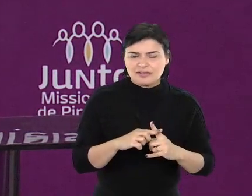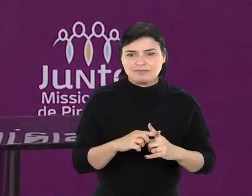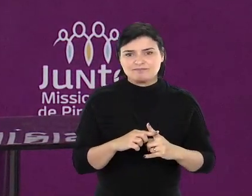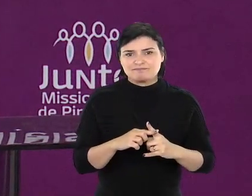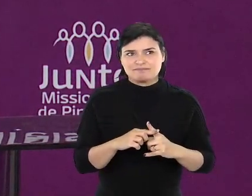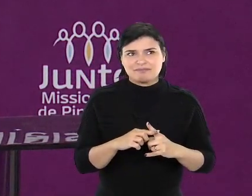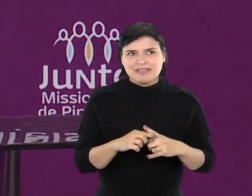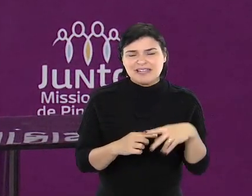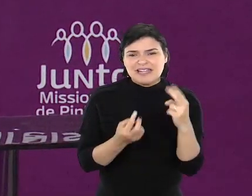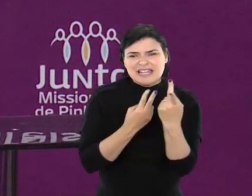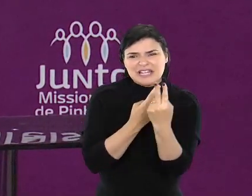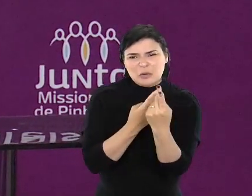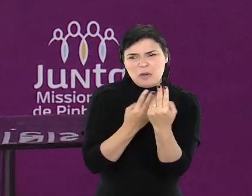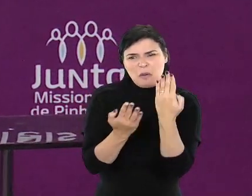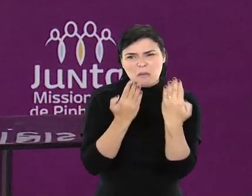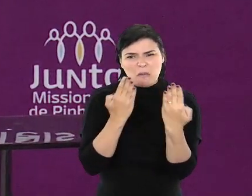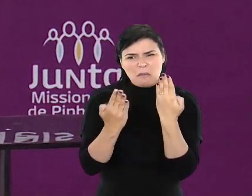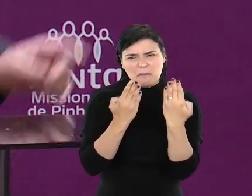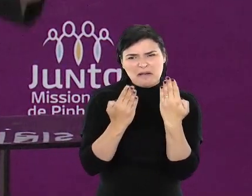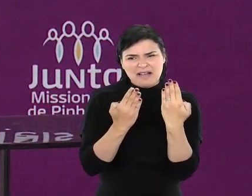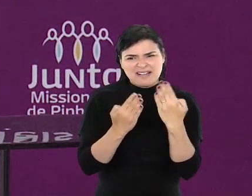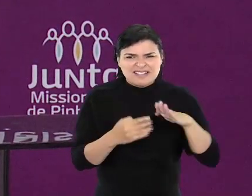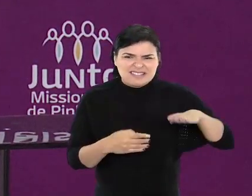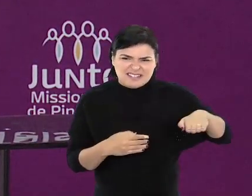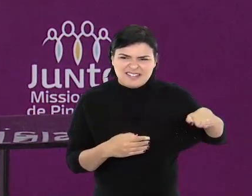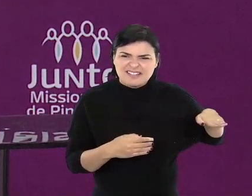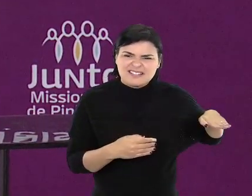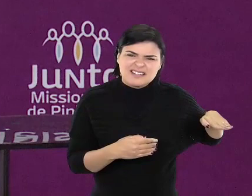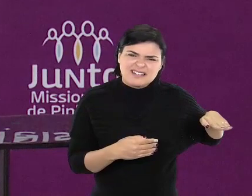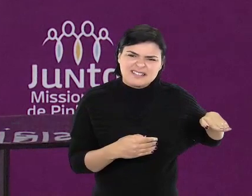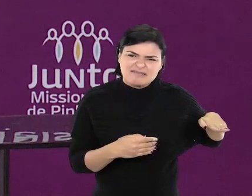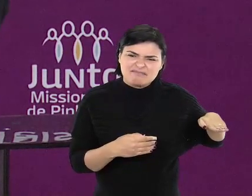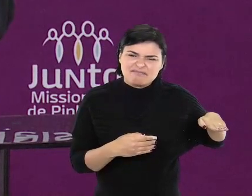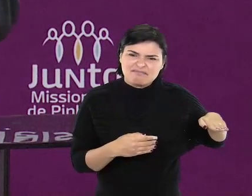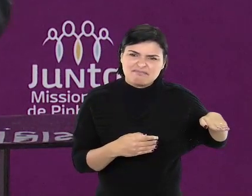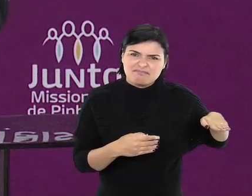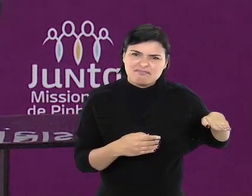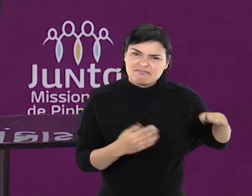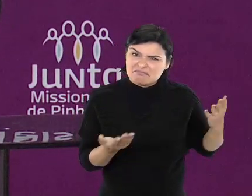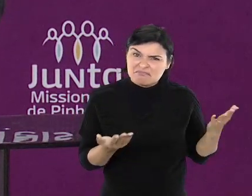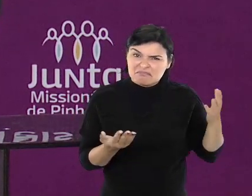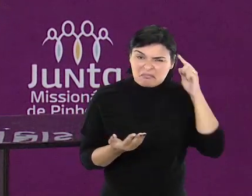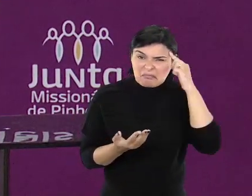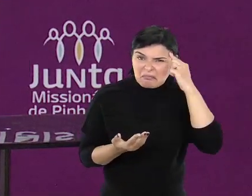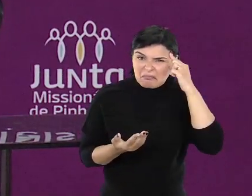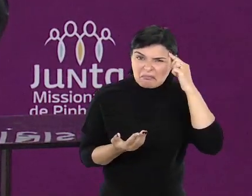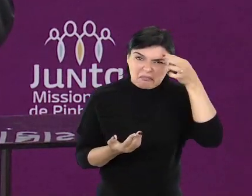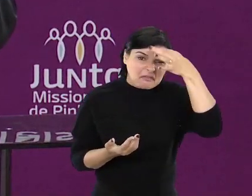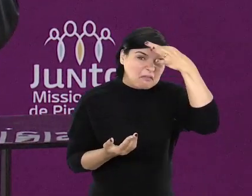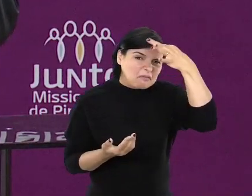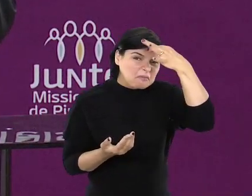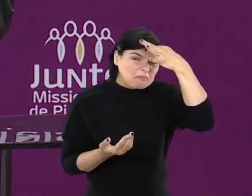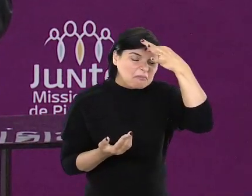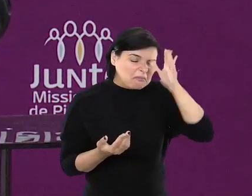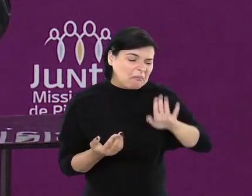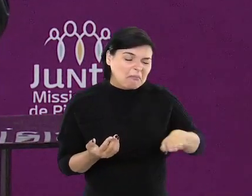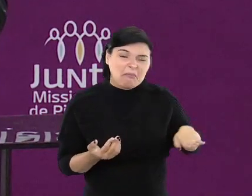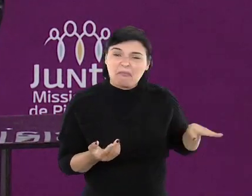espiritualmente e essa imaturidade da igreja é revelada aqui